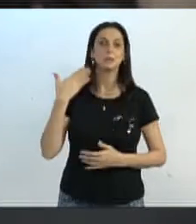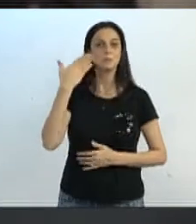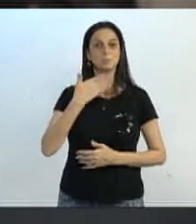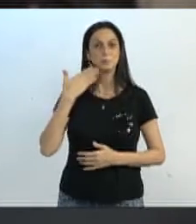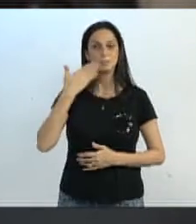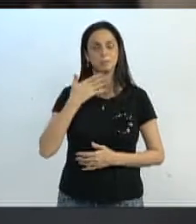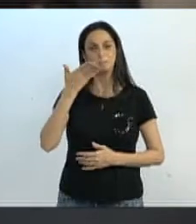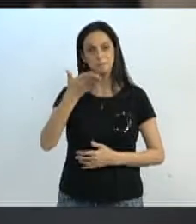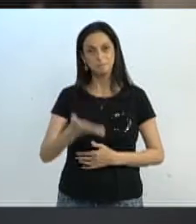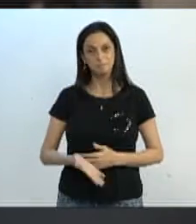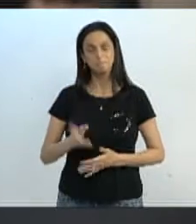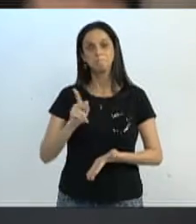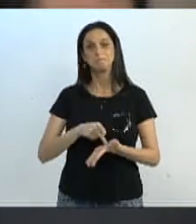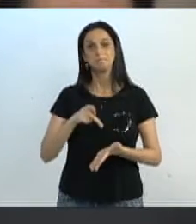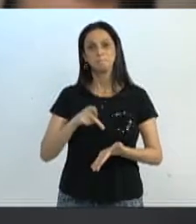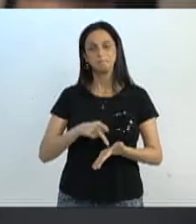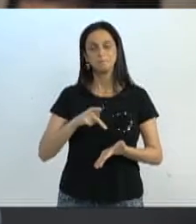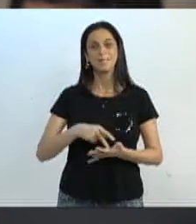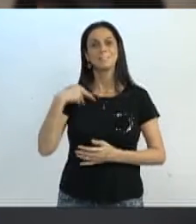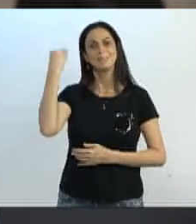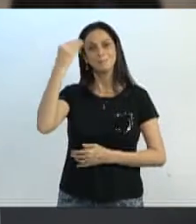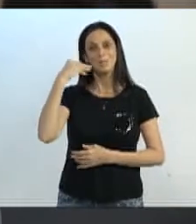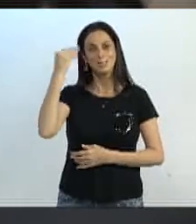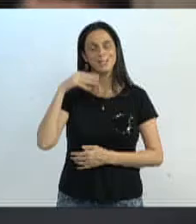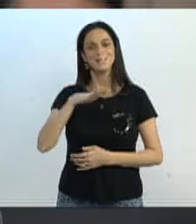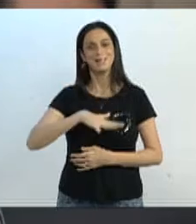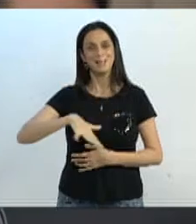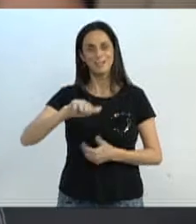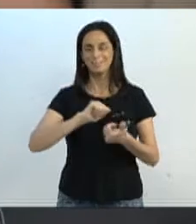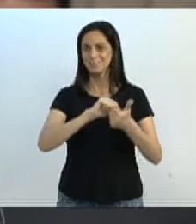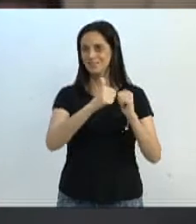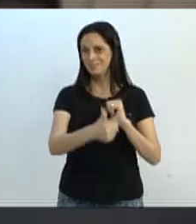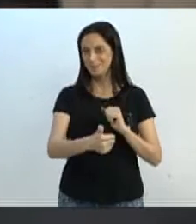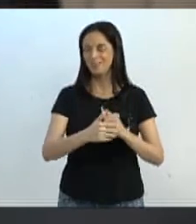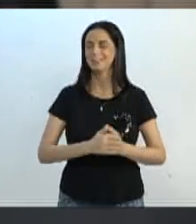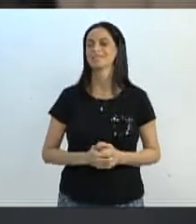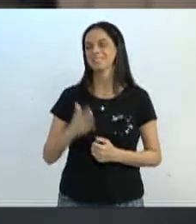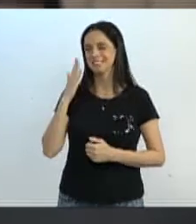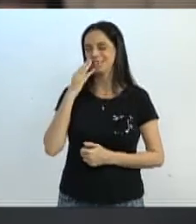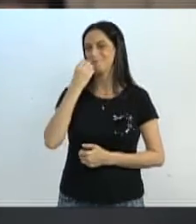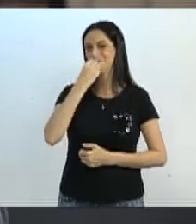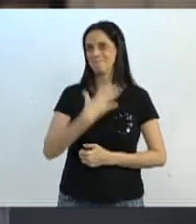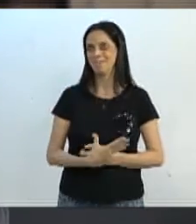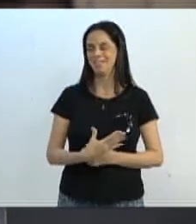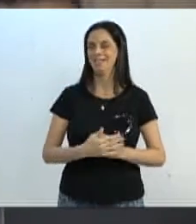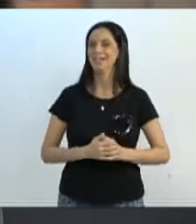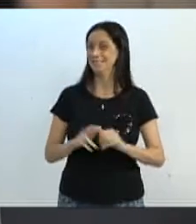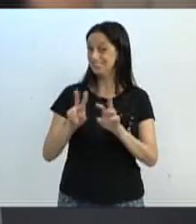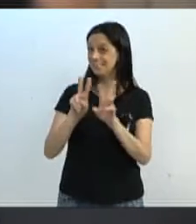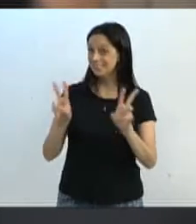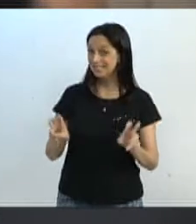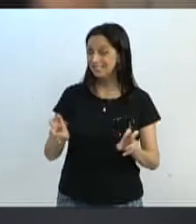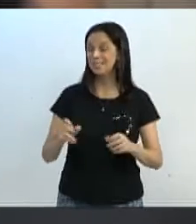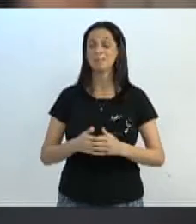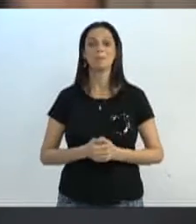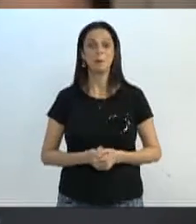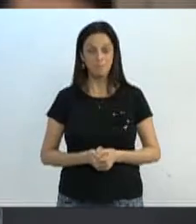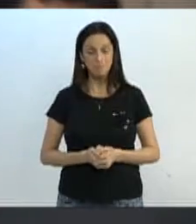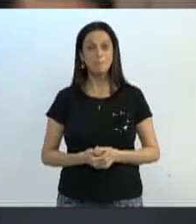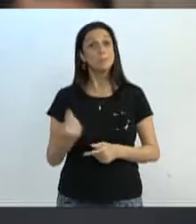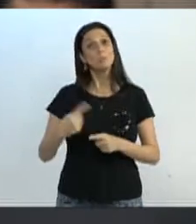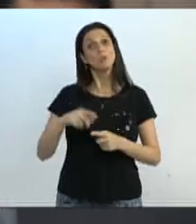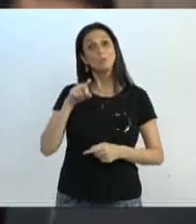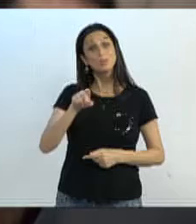Excelência é mestre nesse assunto, nessa questão do esporte. Vossa Excelência fala com propriedade de quem valoriza